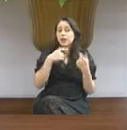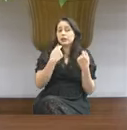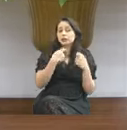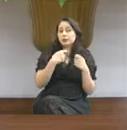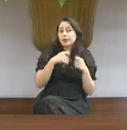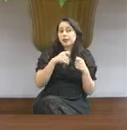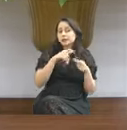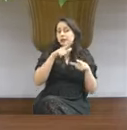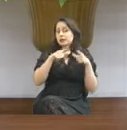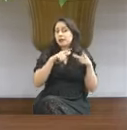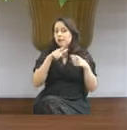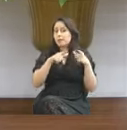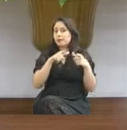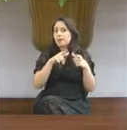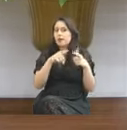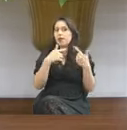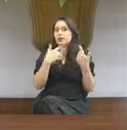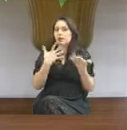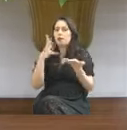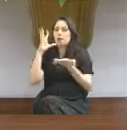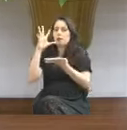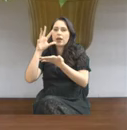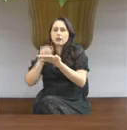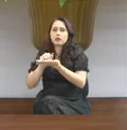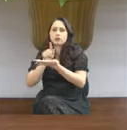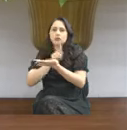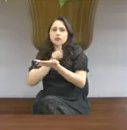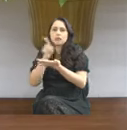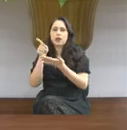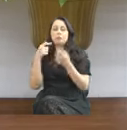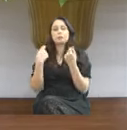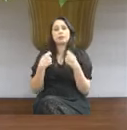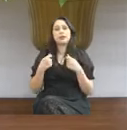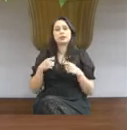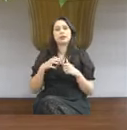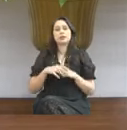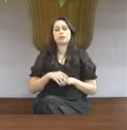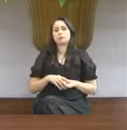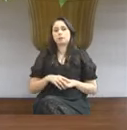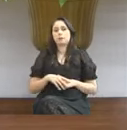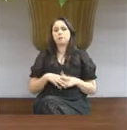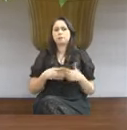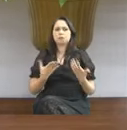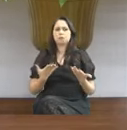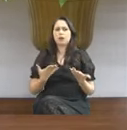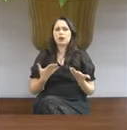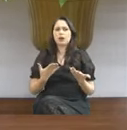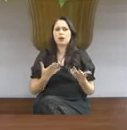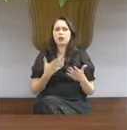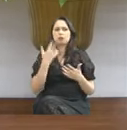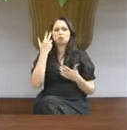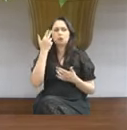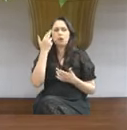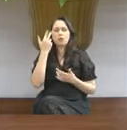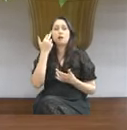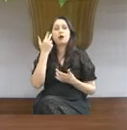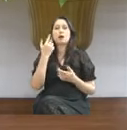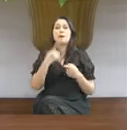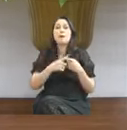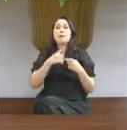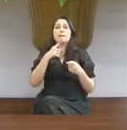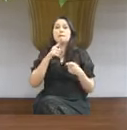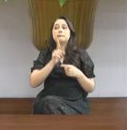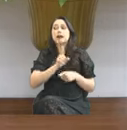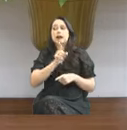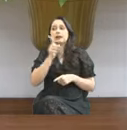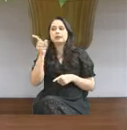fosse filiado ao sindicato. Mas até aí, tem alguma novidade? Não, normal. Mas esses sindicatos